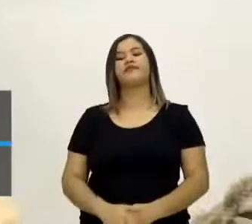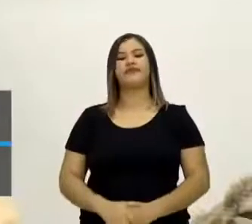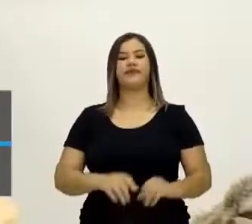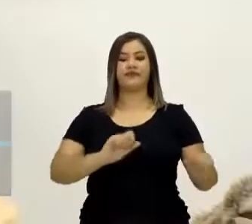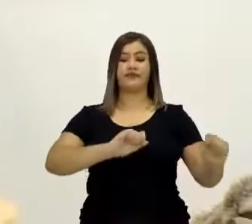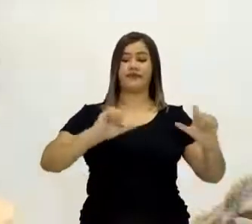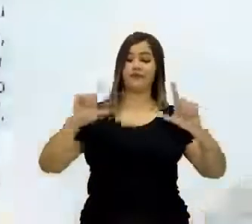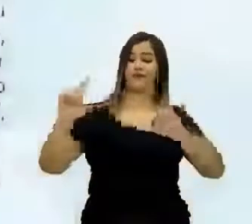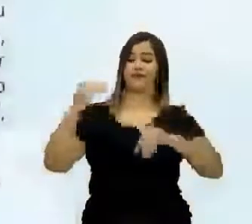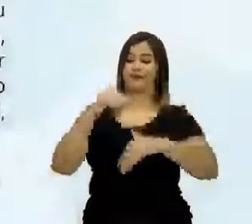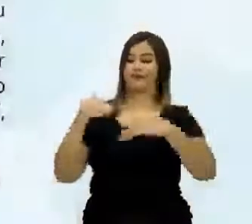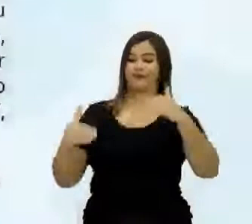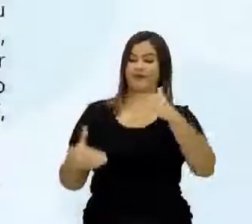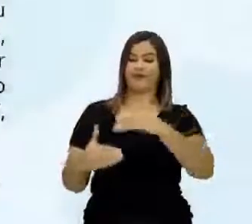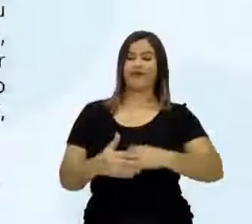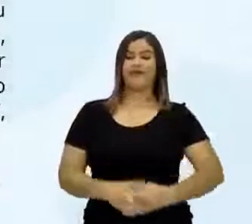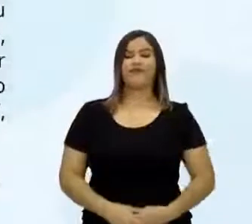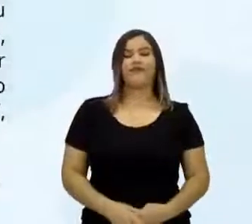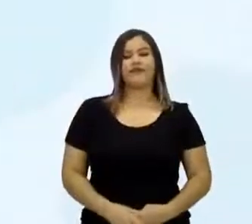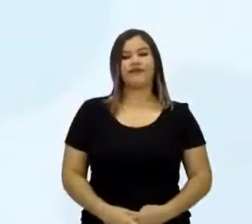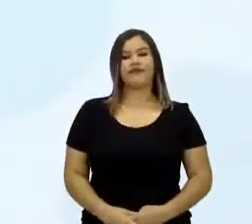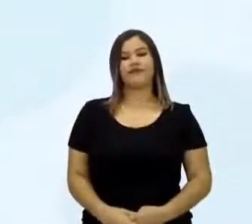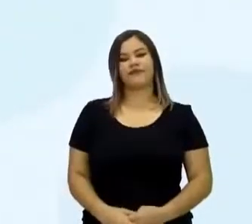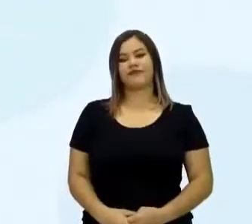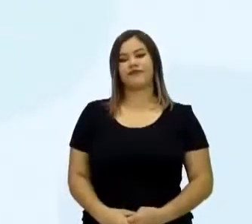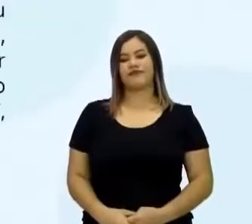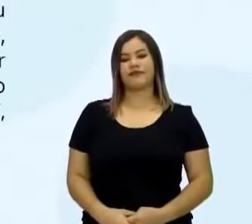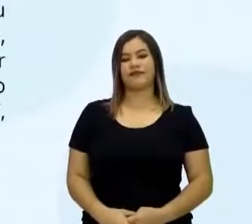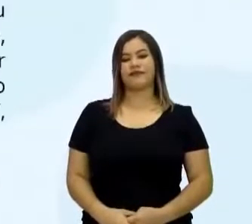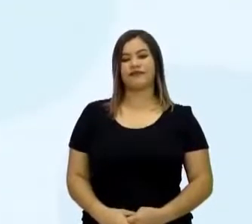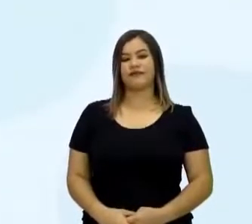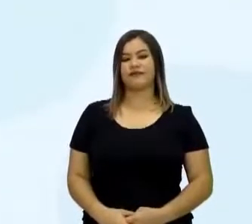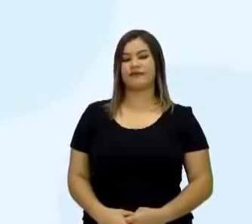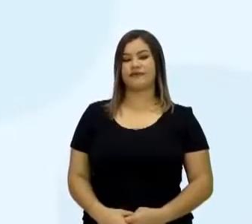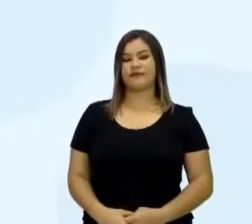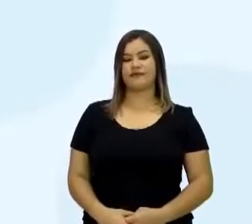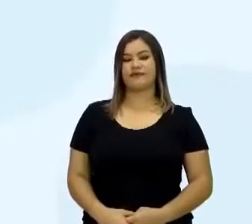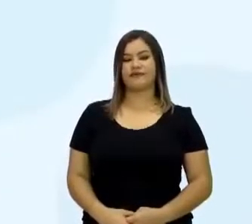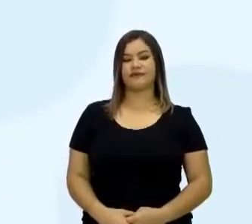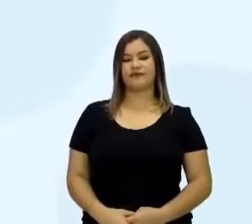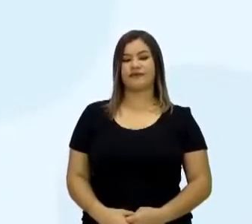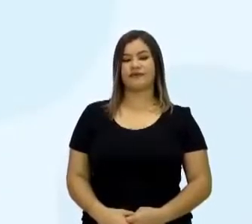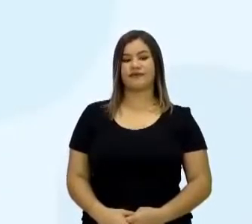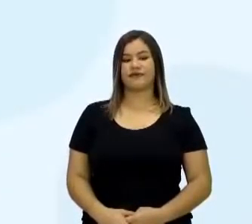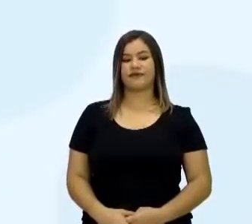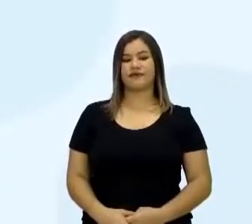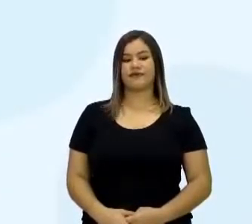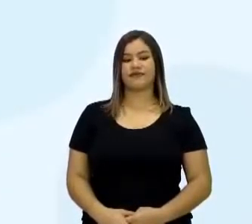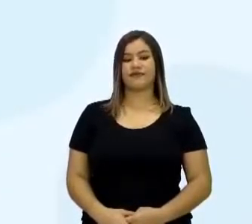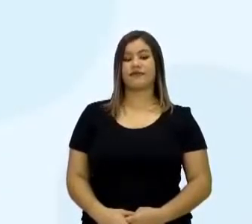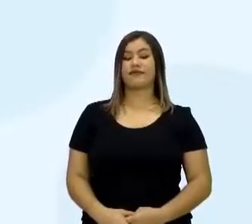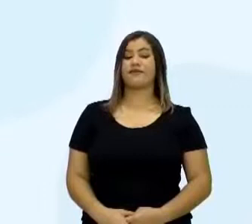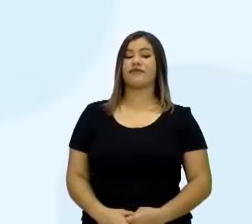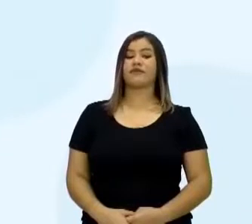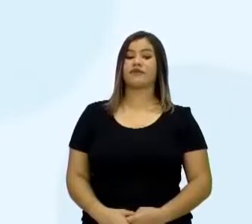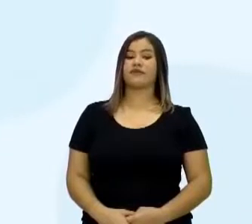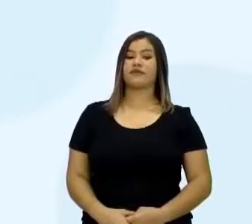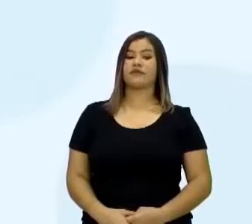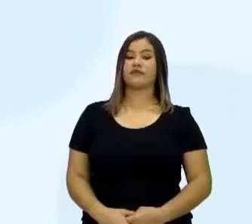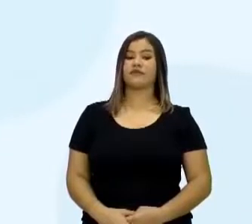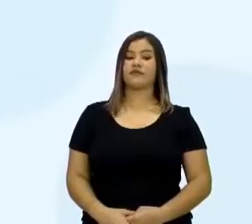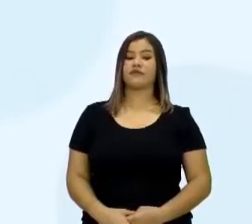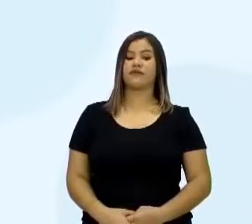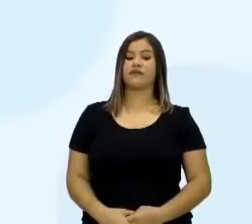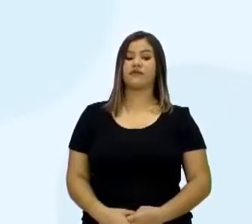para eles o slide da organização. Isso. Então, olha só. Só, por enquanto, o que eu tenho? Eu deixei o